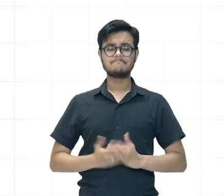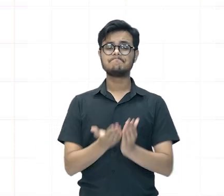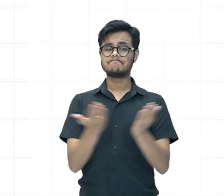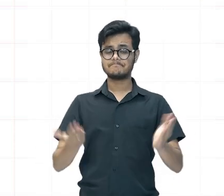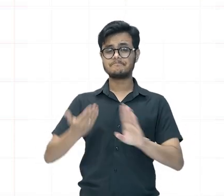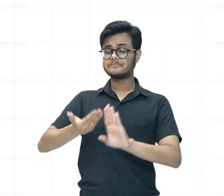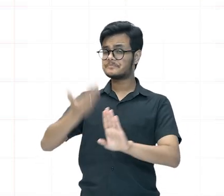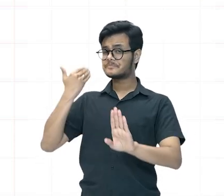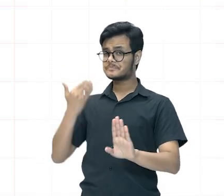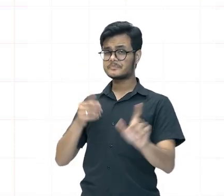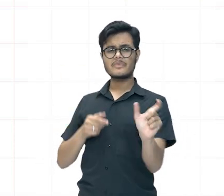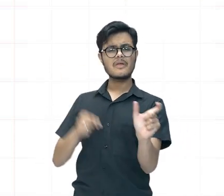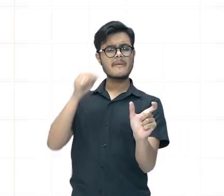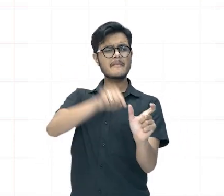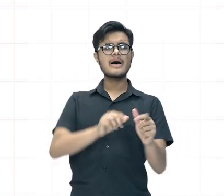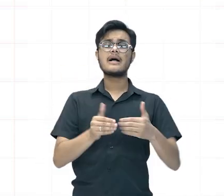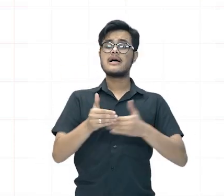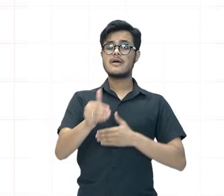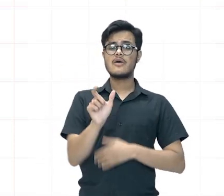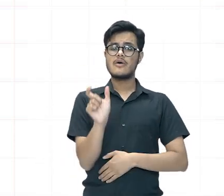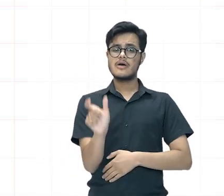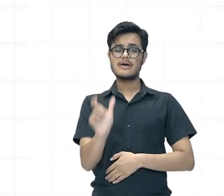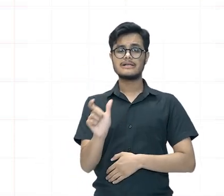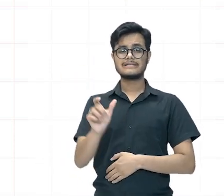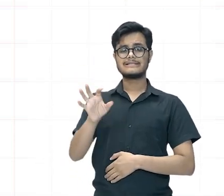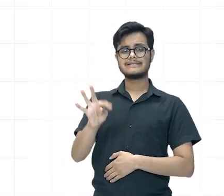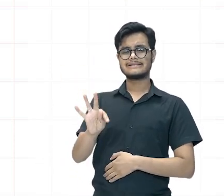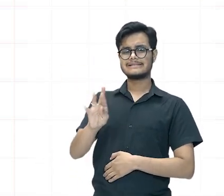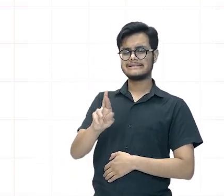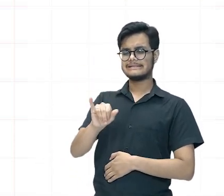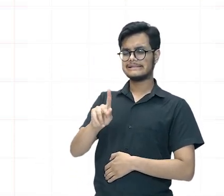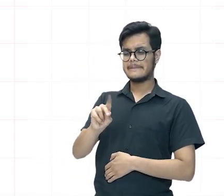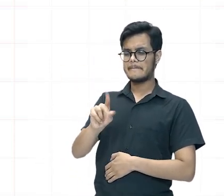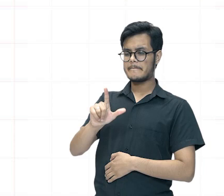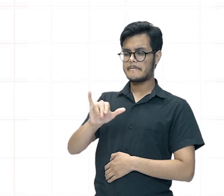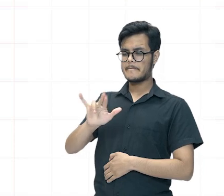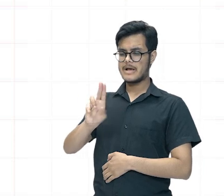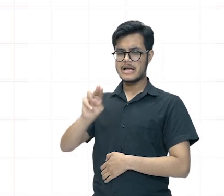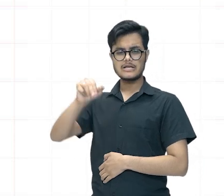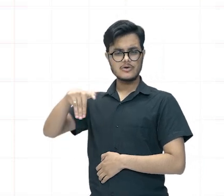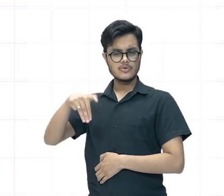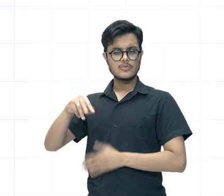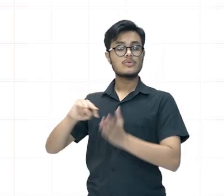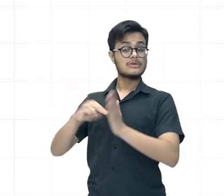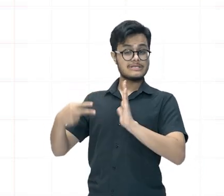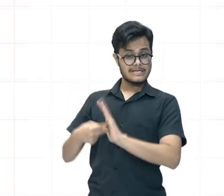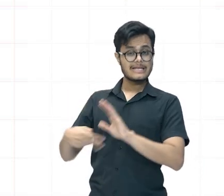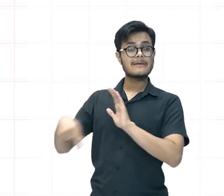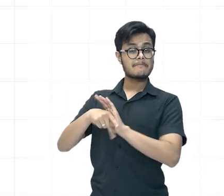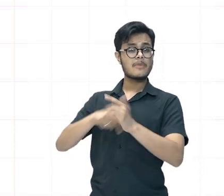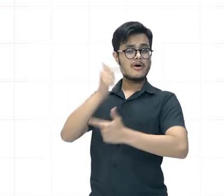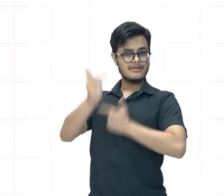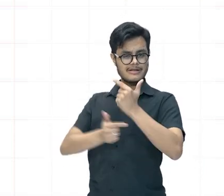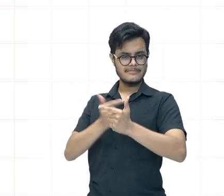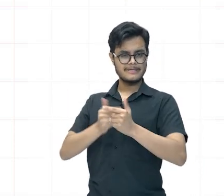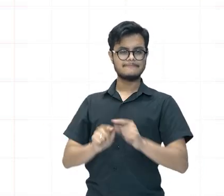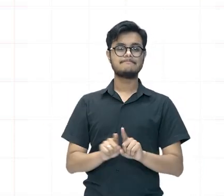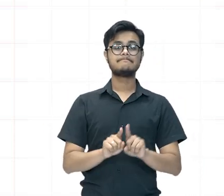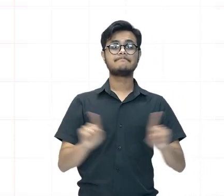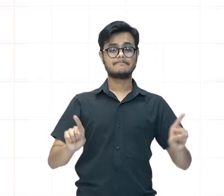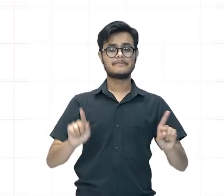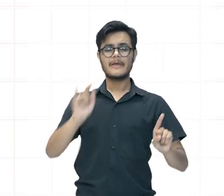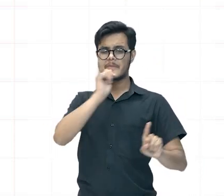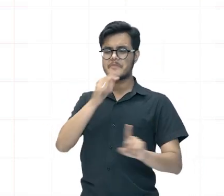sociedade. Primeiramente, a etimologia da palavra trabalho está associada a tripalho, instrumento